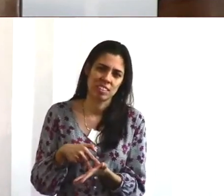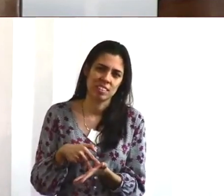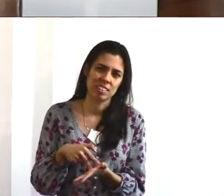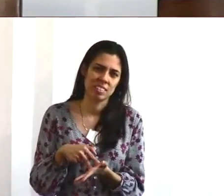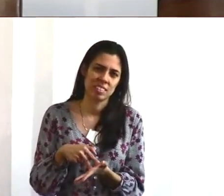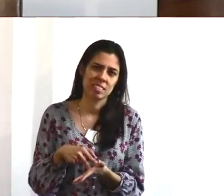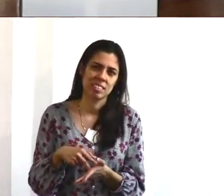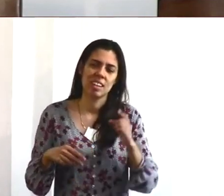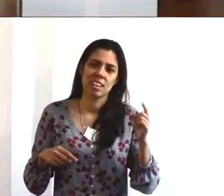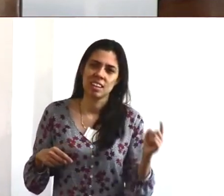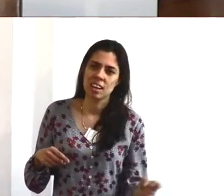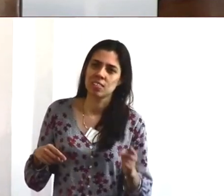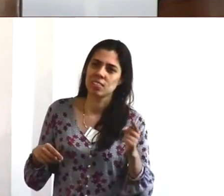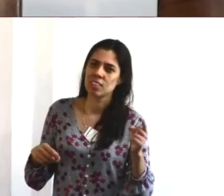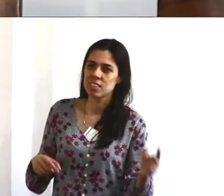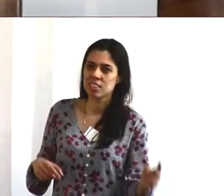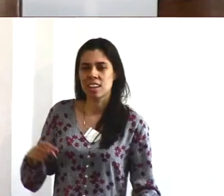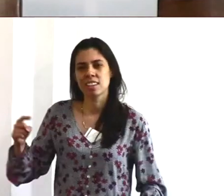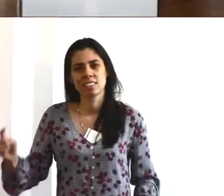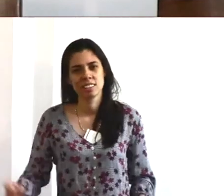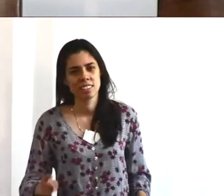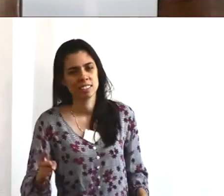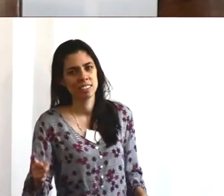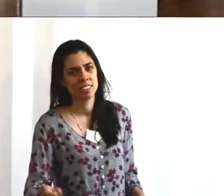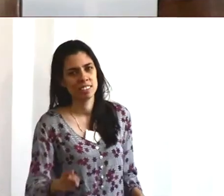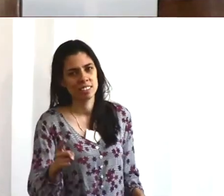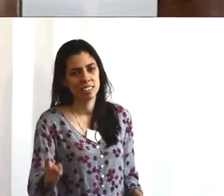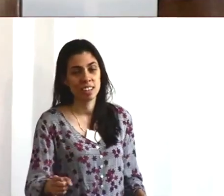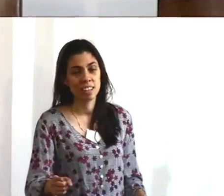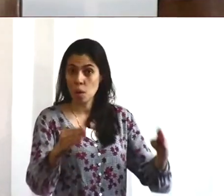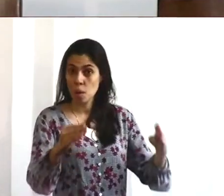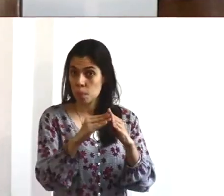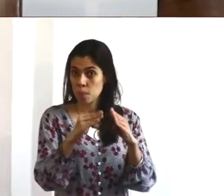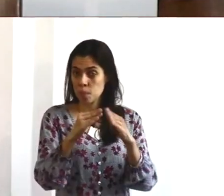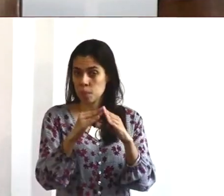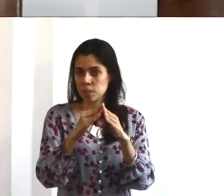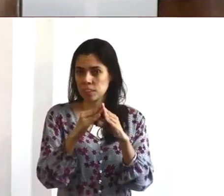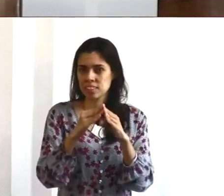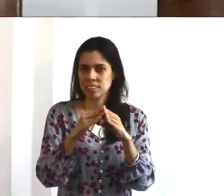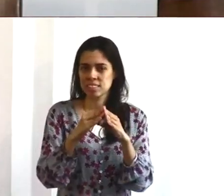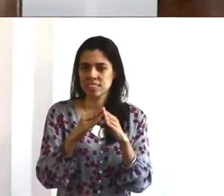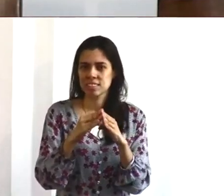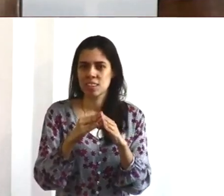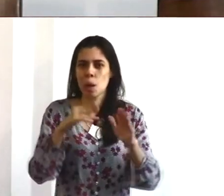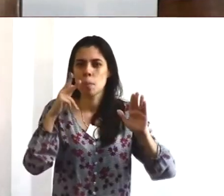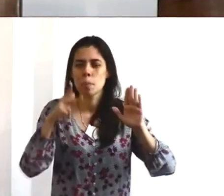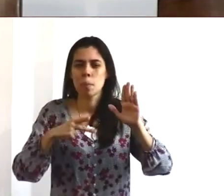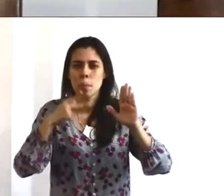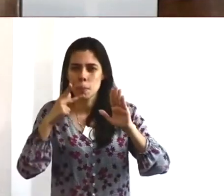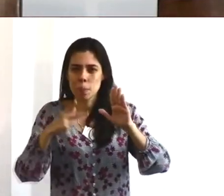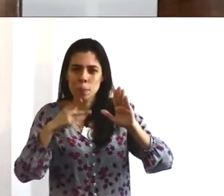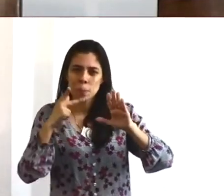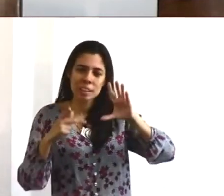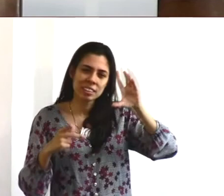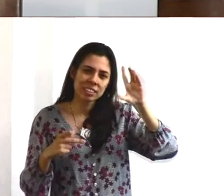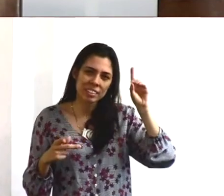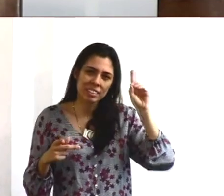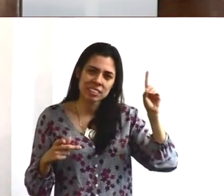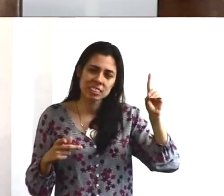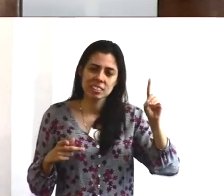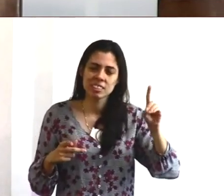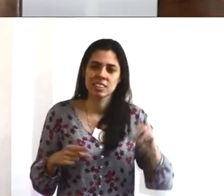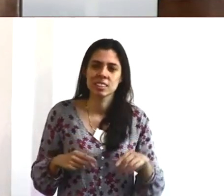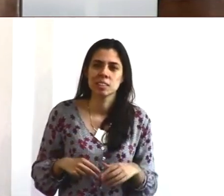pelos séculos dos séculos. Essa é a morada eterna, essa é a promessa que Deus deixou para você caminhar